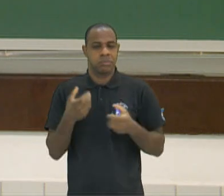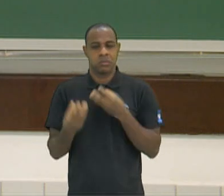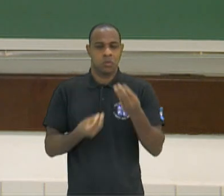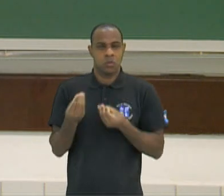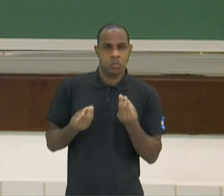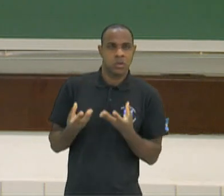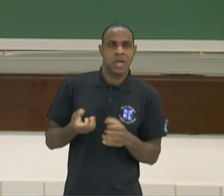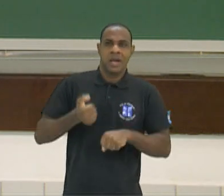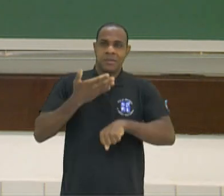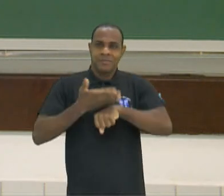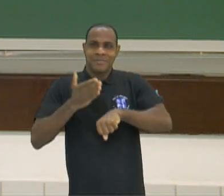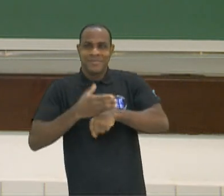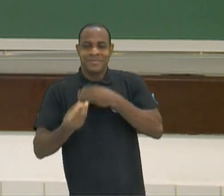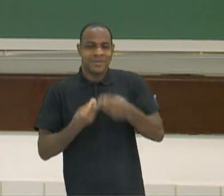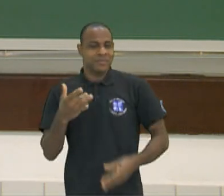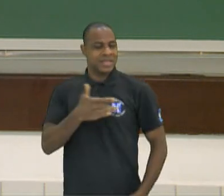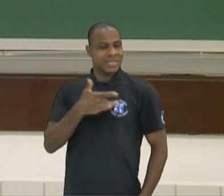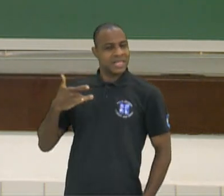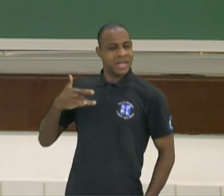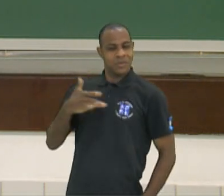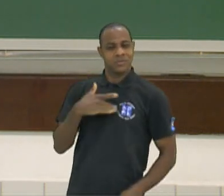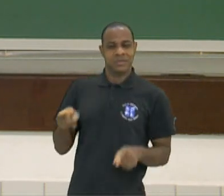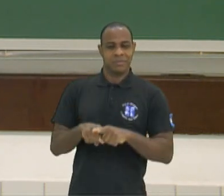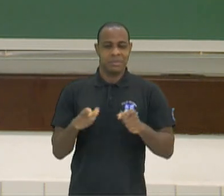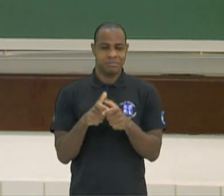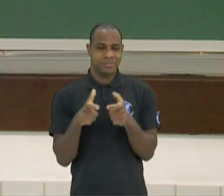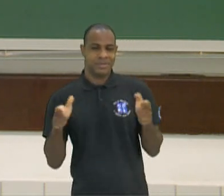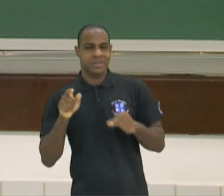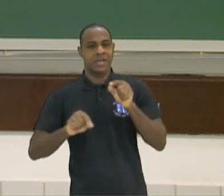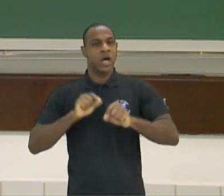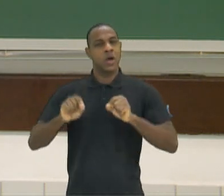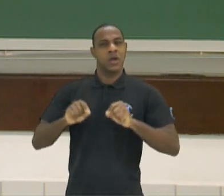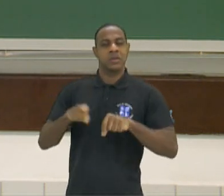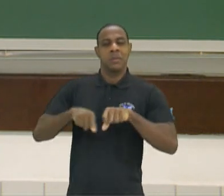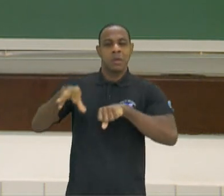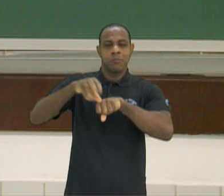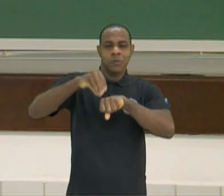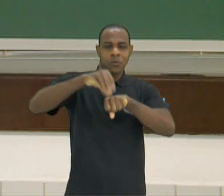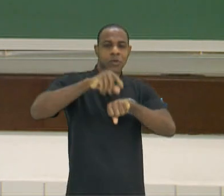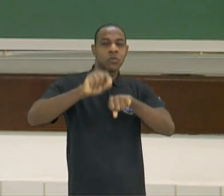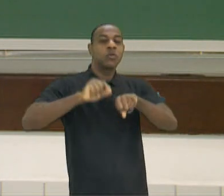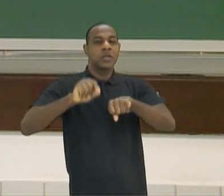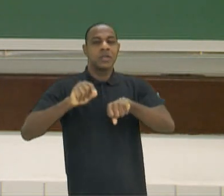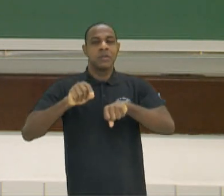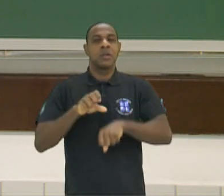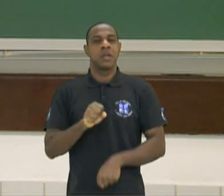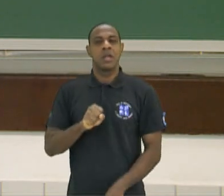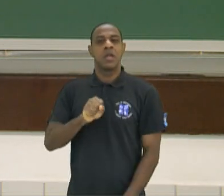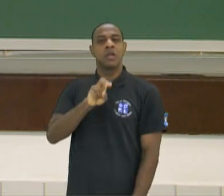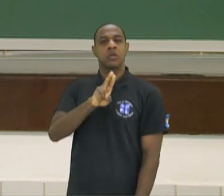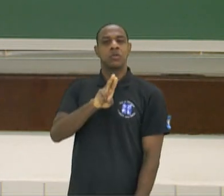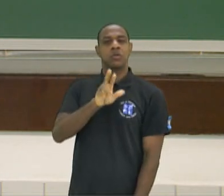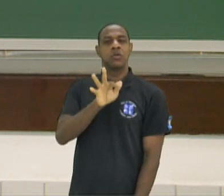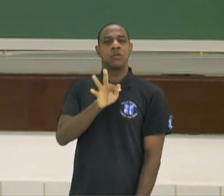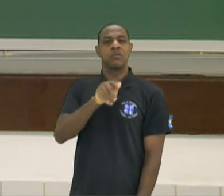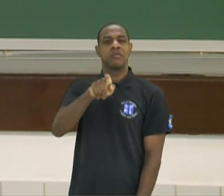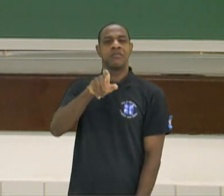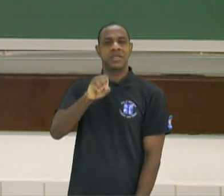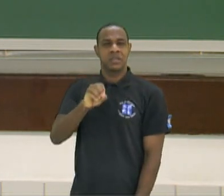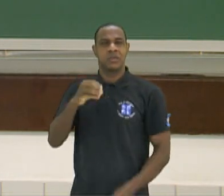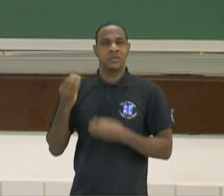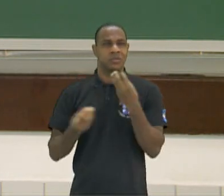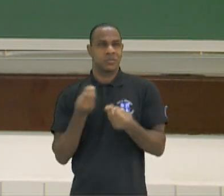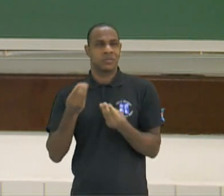né, dentro de alguns textos informativos, e aprimoramos também, ampliamos os nossos conhecimentos sobre sufixos. Na aula de hoje,